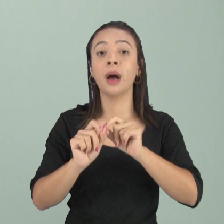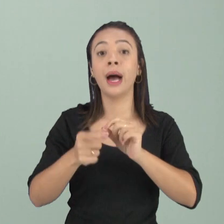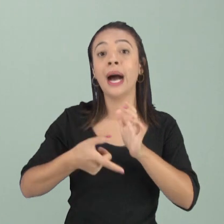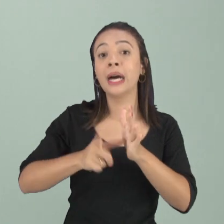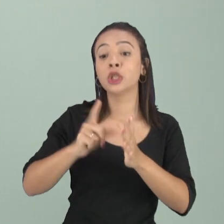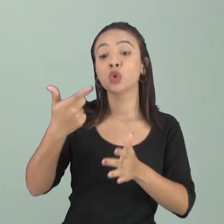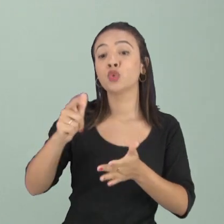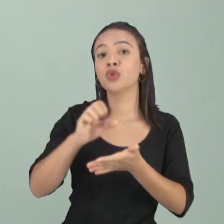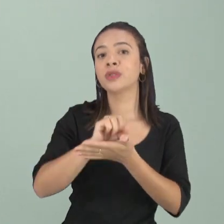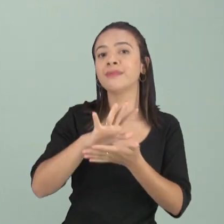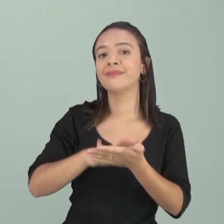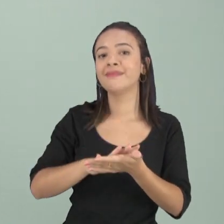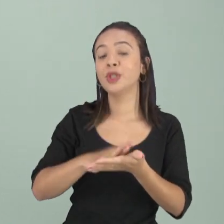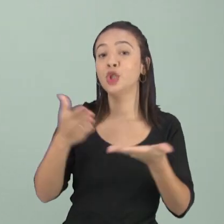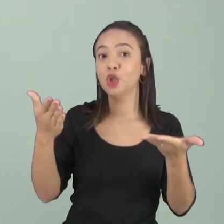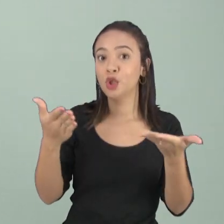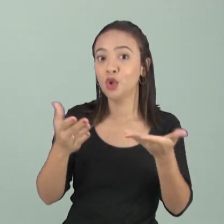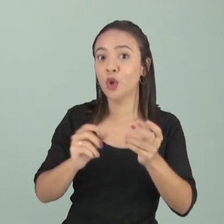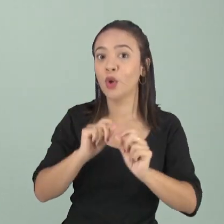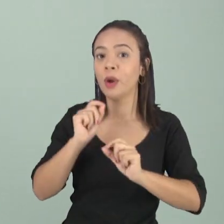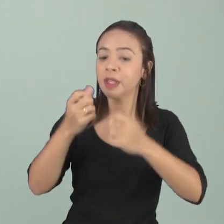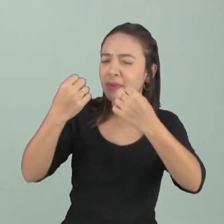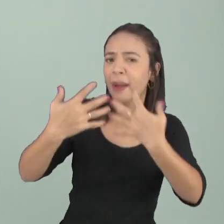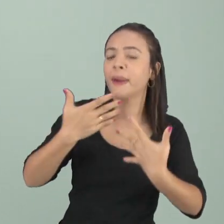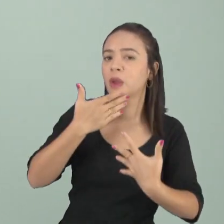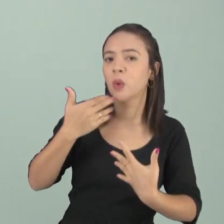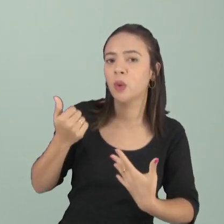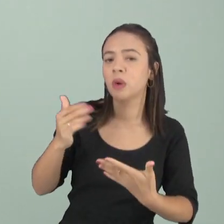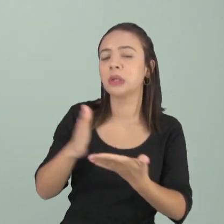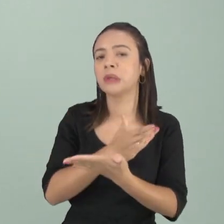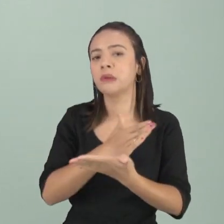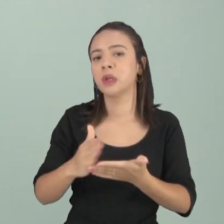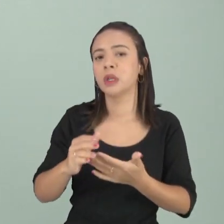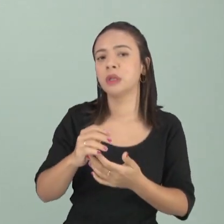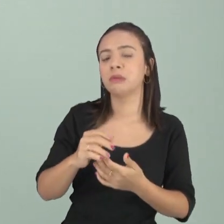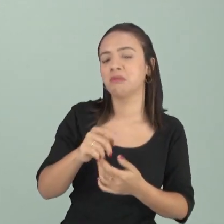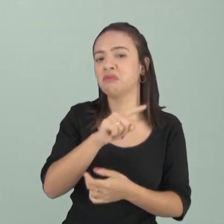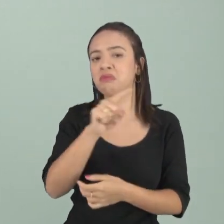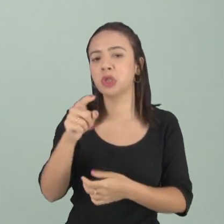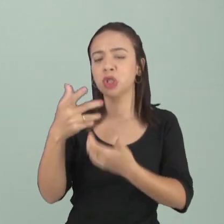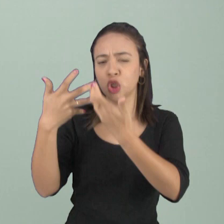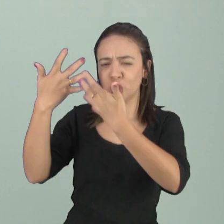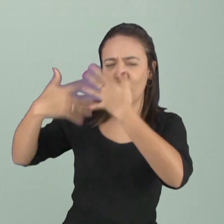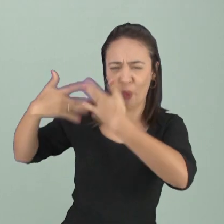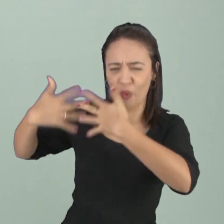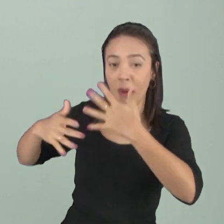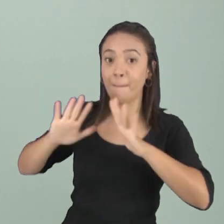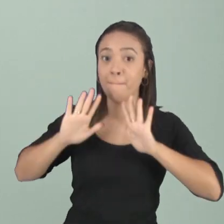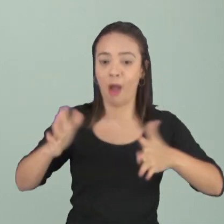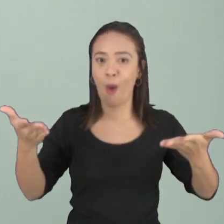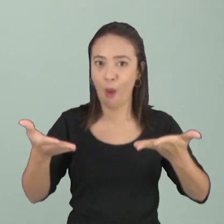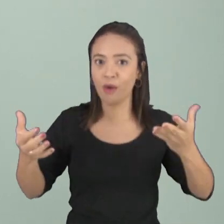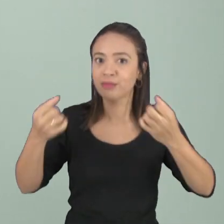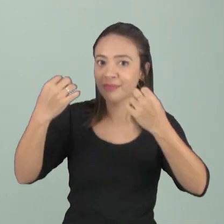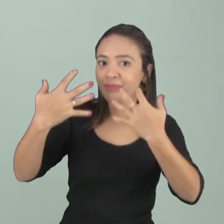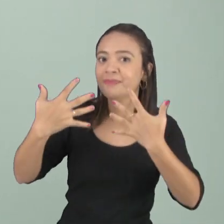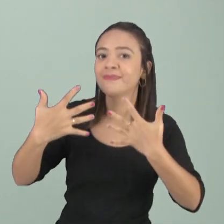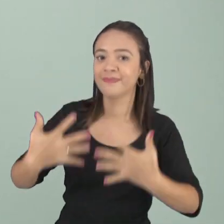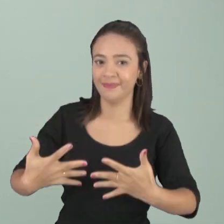fazer exercício, de explicar melhor algumas coisas, talvez tenha ficado ali meio confuso. Mas hoje é o dia, então vou